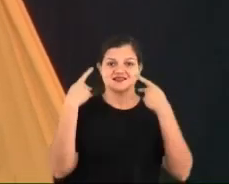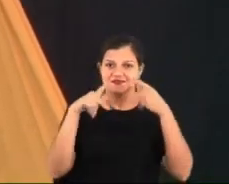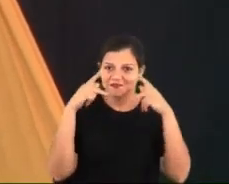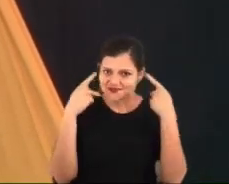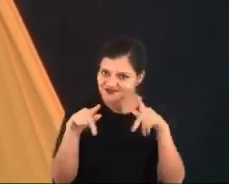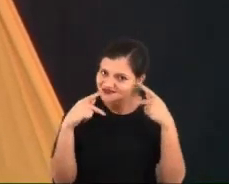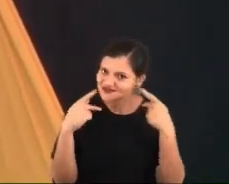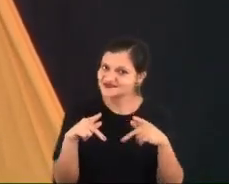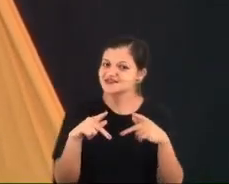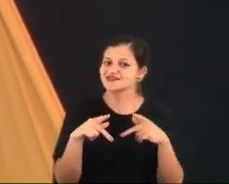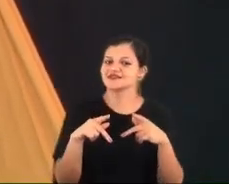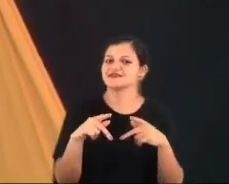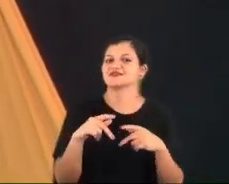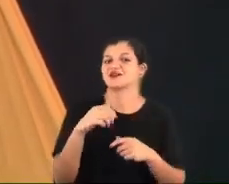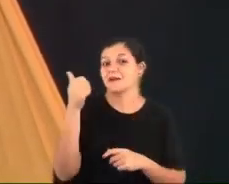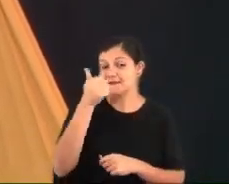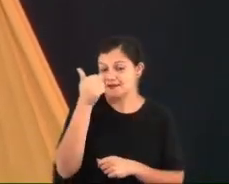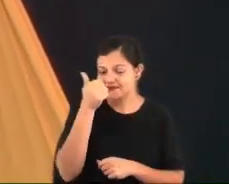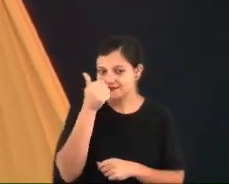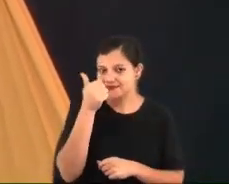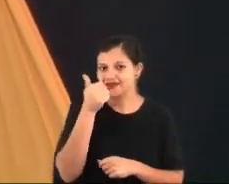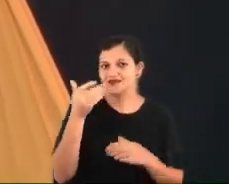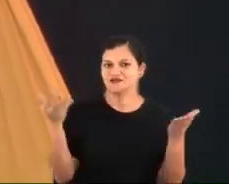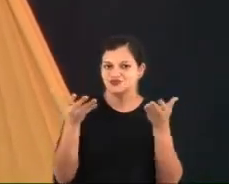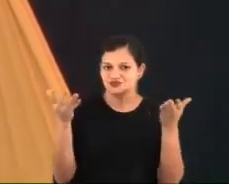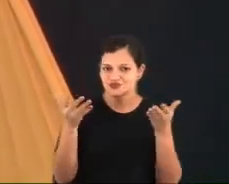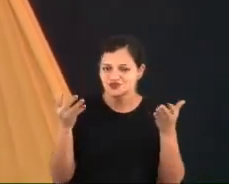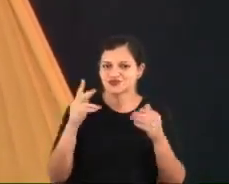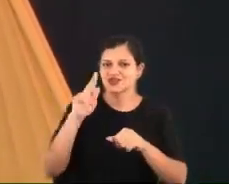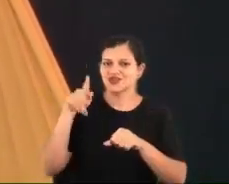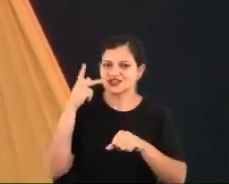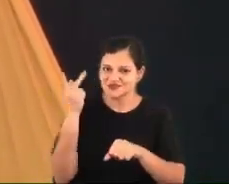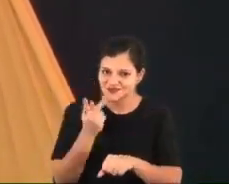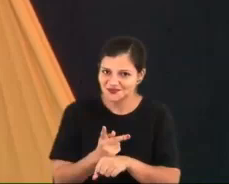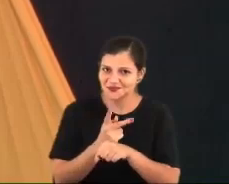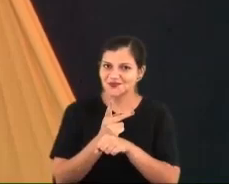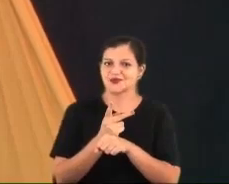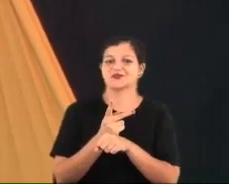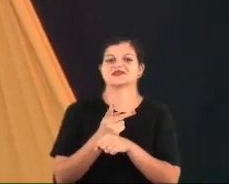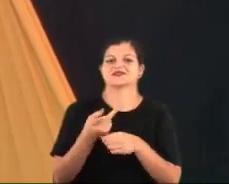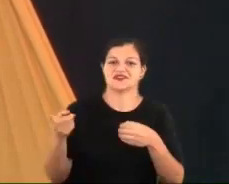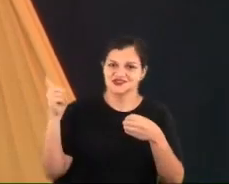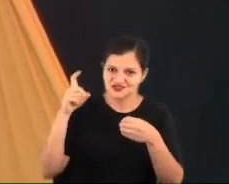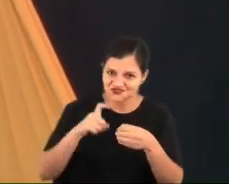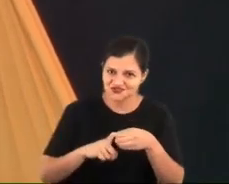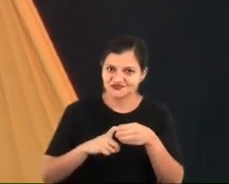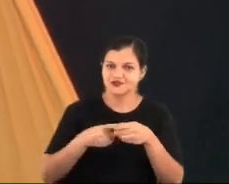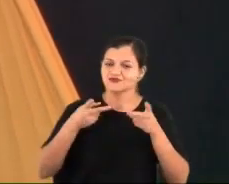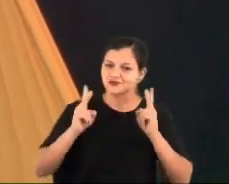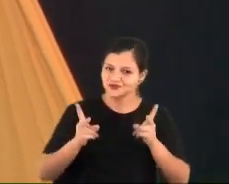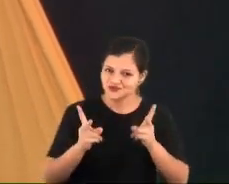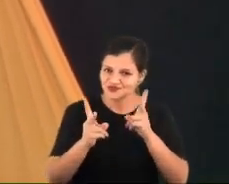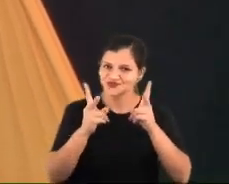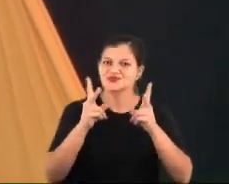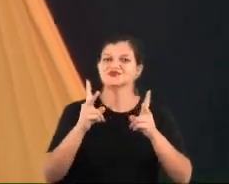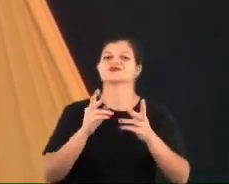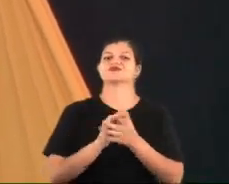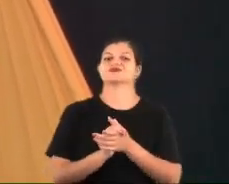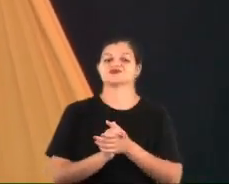mensagem. Primeira parte de hoje. Daqui a pouco a gente vai ter mais. Vamos continuar com a